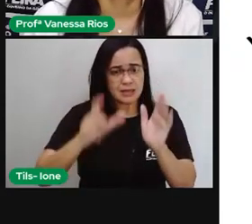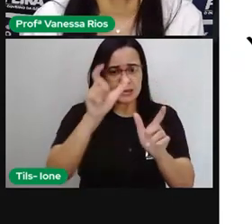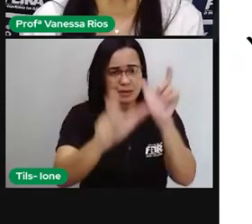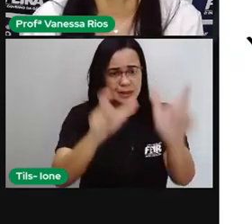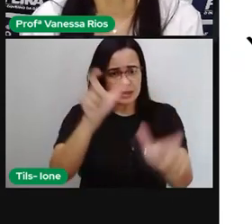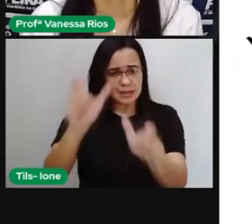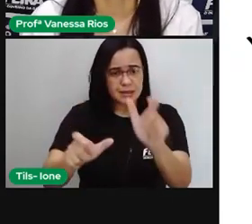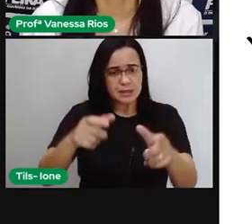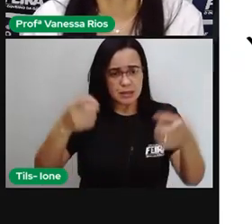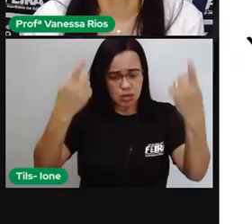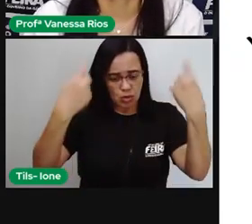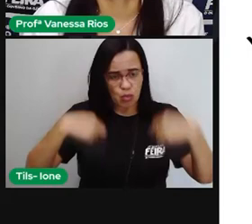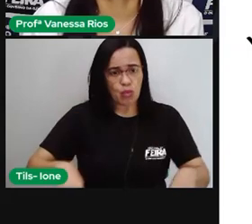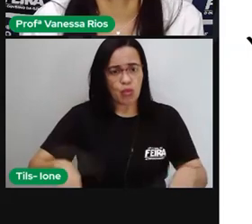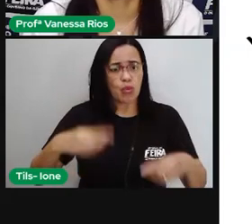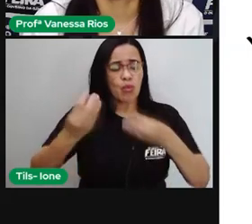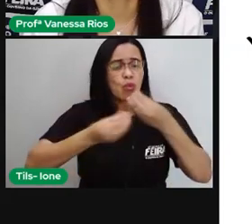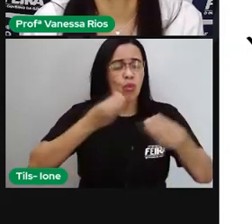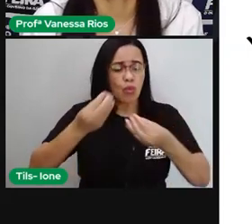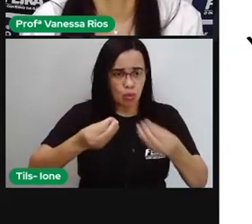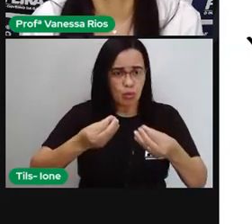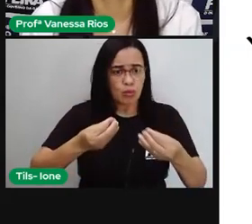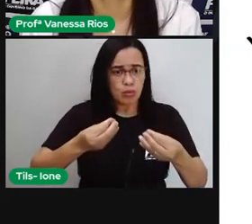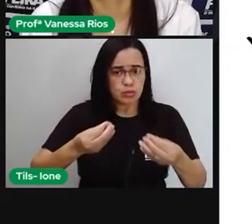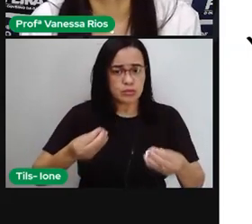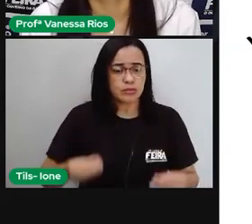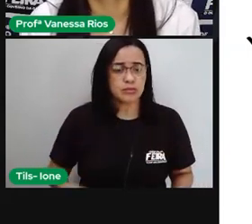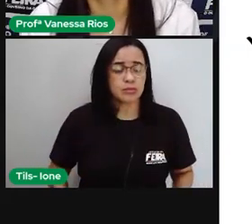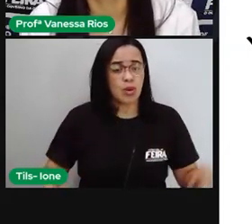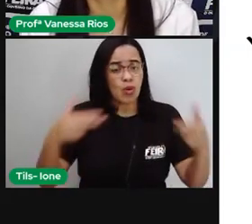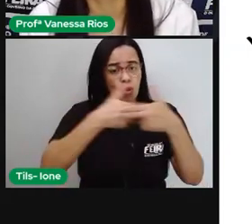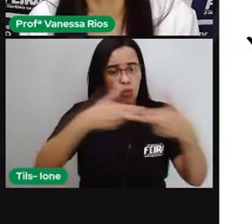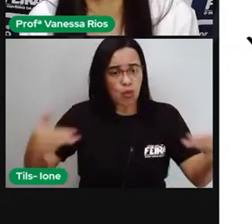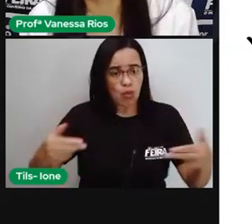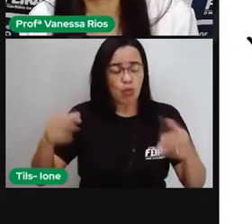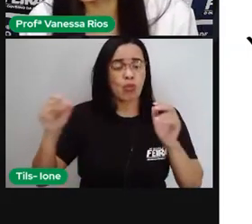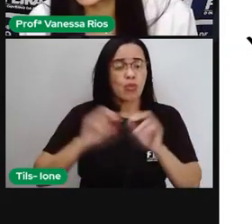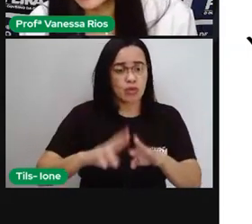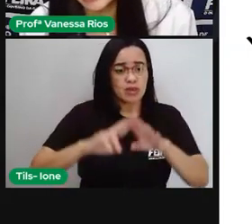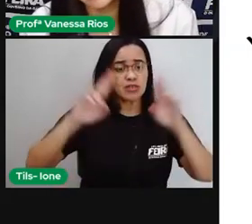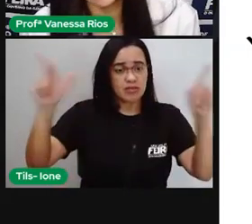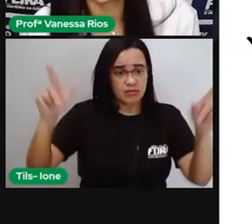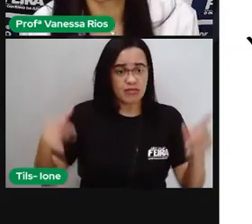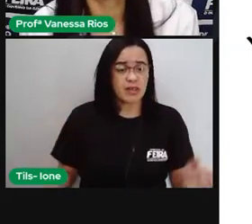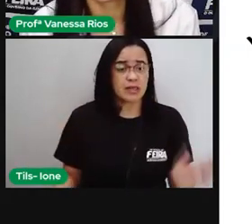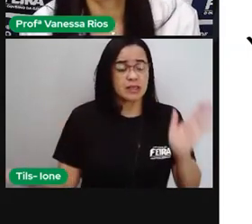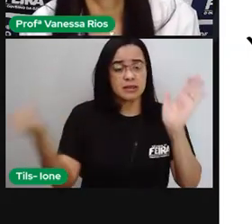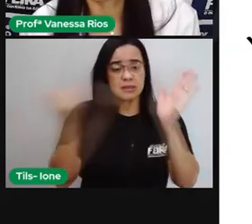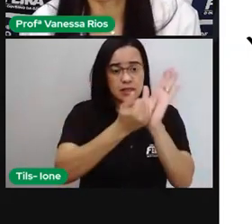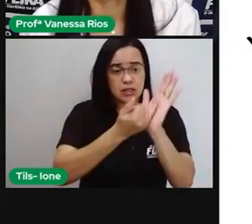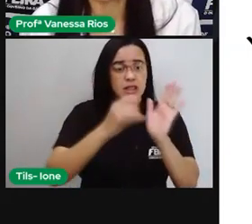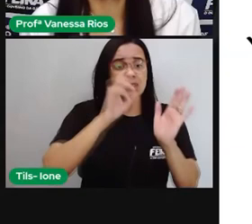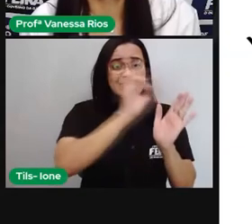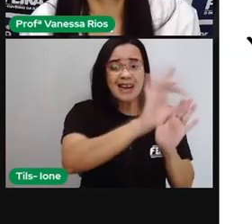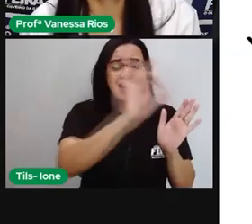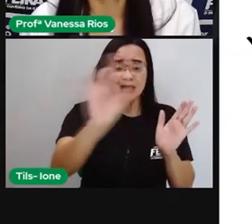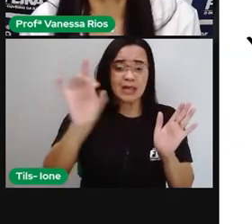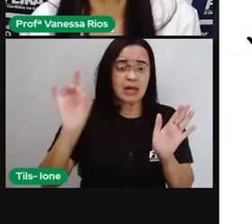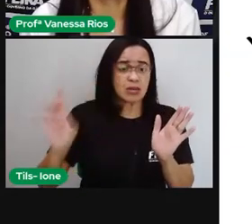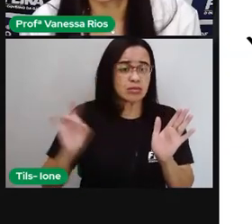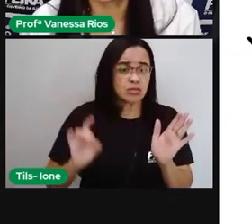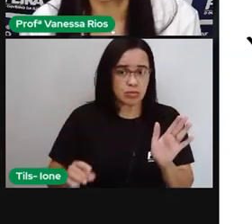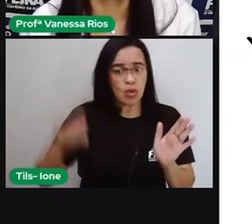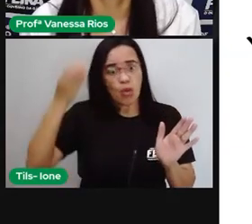aí objetos diferentes em relação à identidade cultural de cada um. Porque cada um